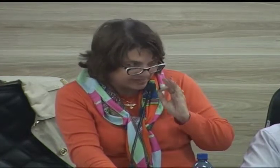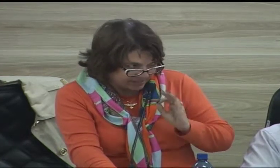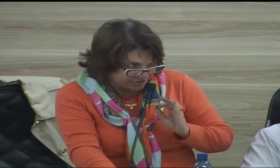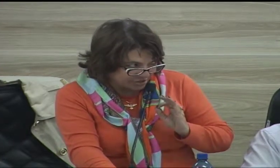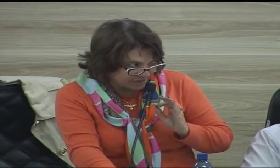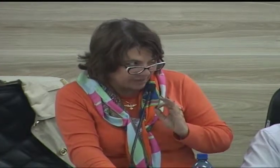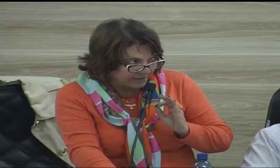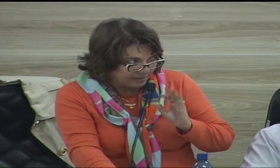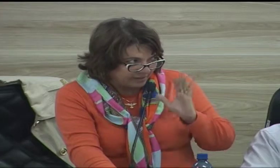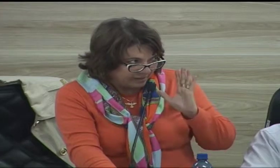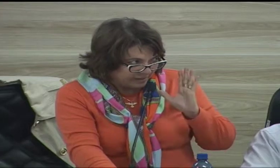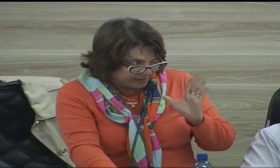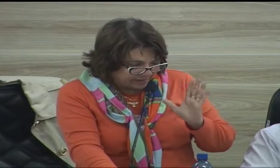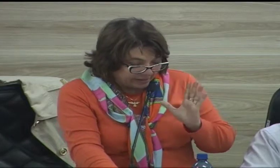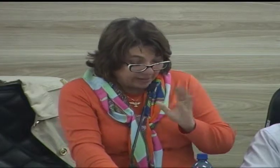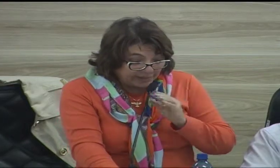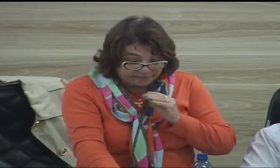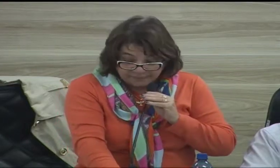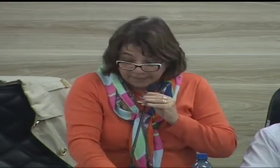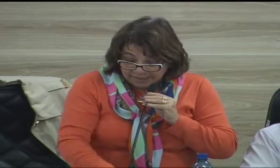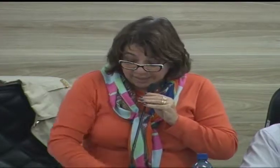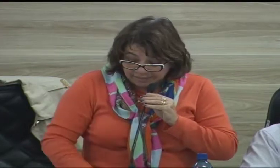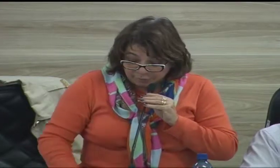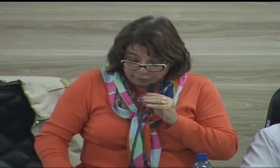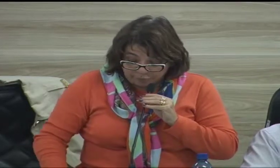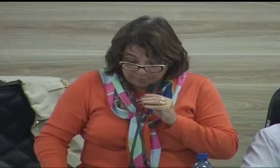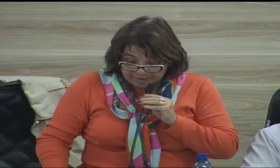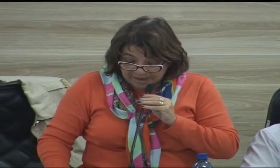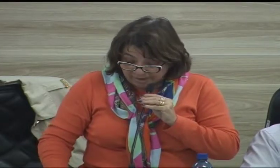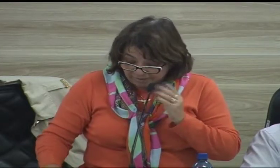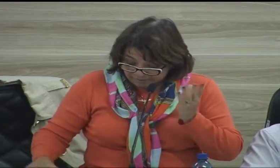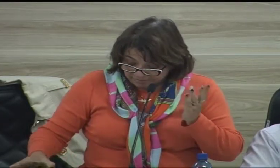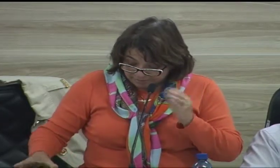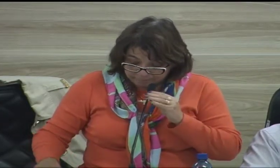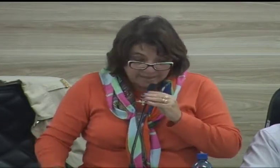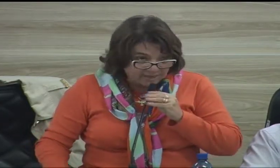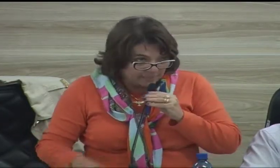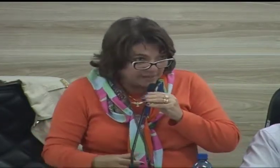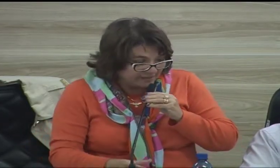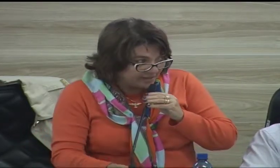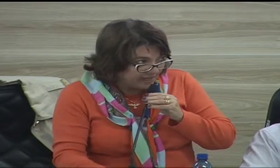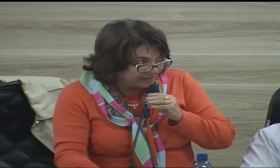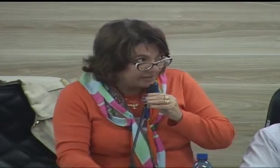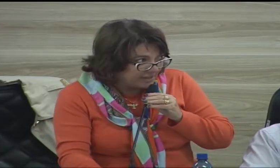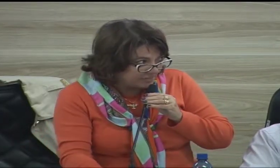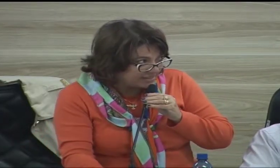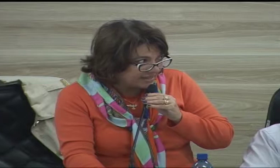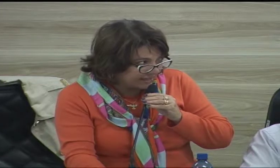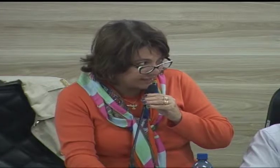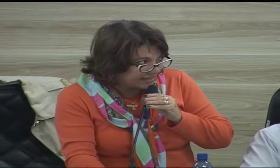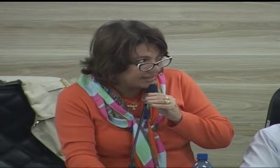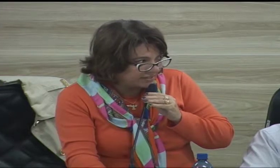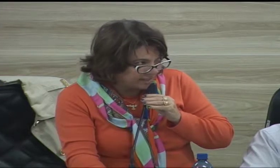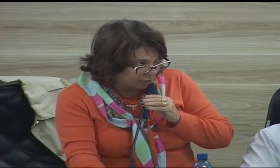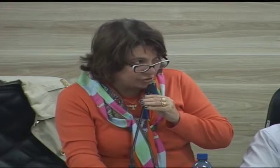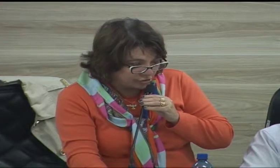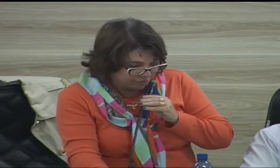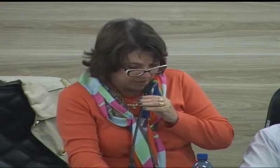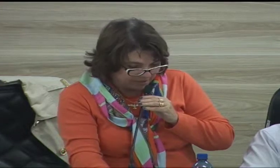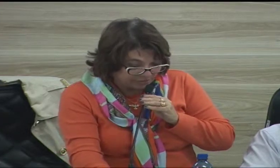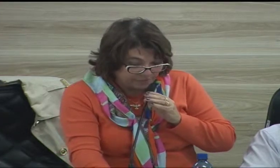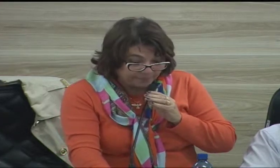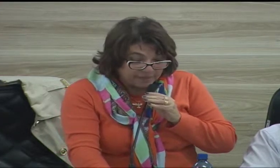quer que seja. Né? Então, foi bem pertinente de ir para a Secretaria de